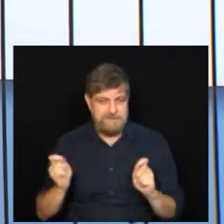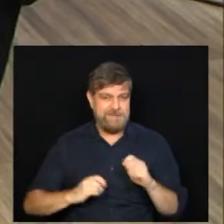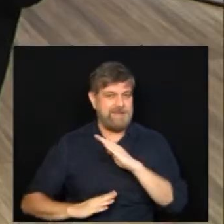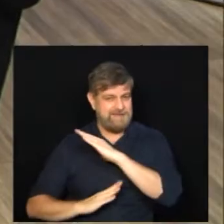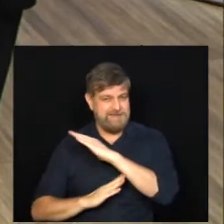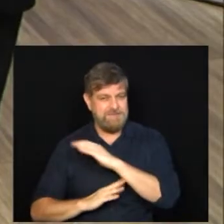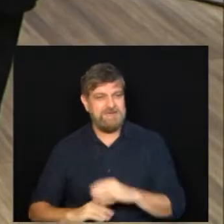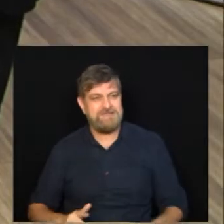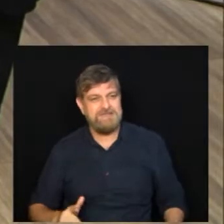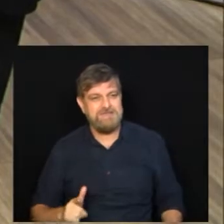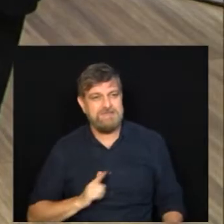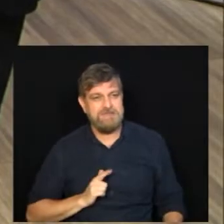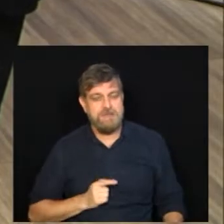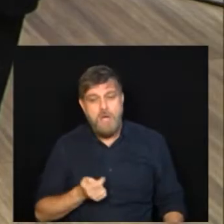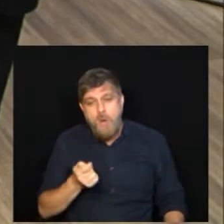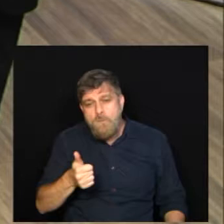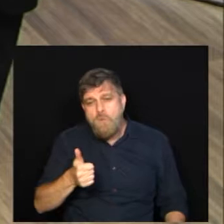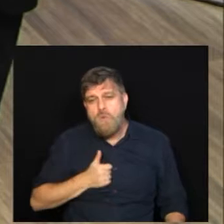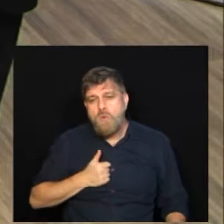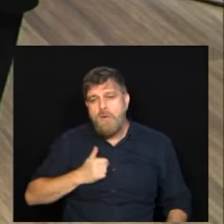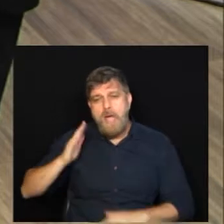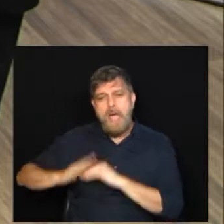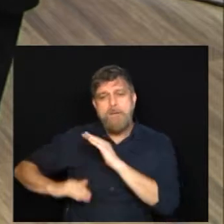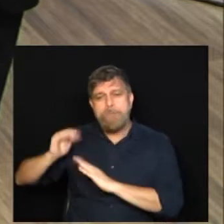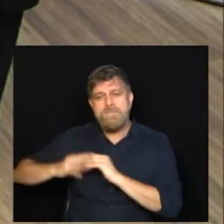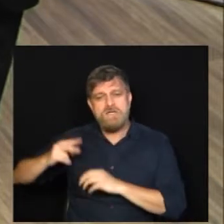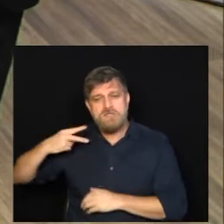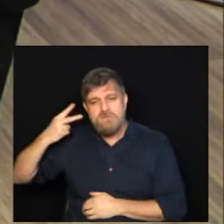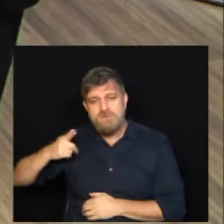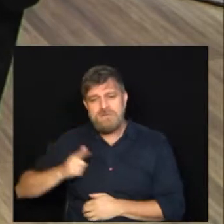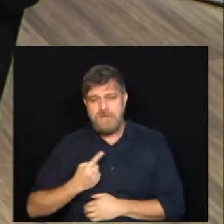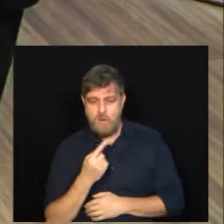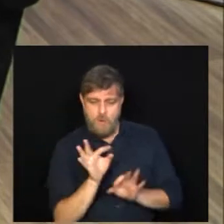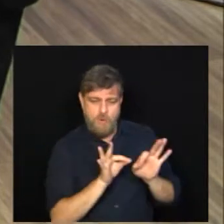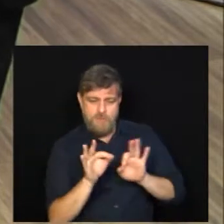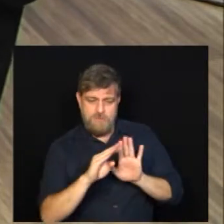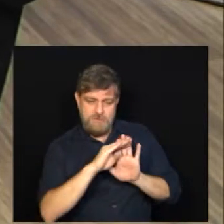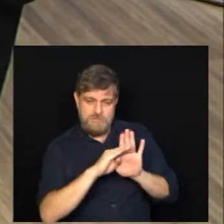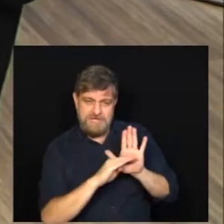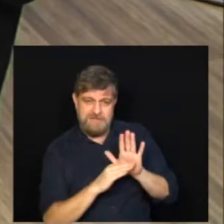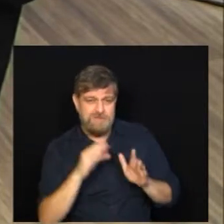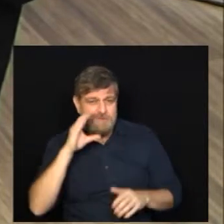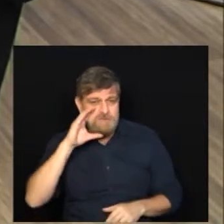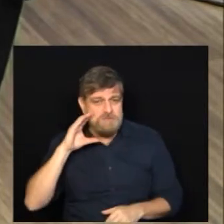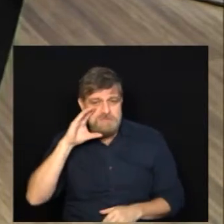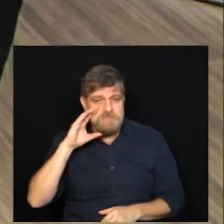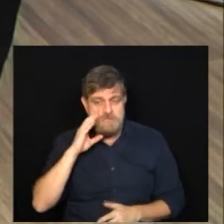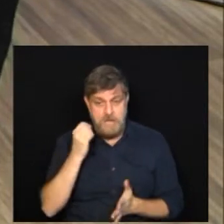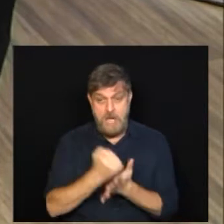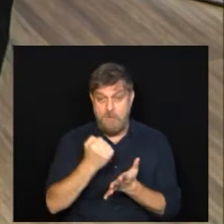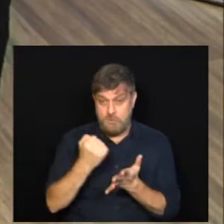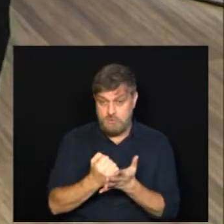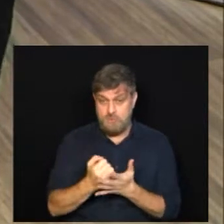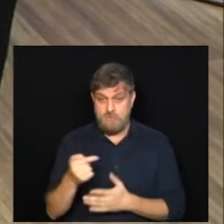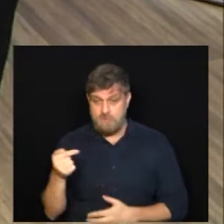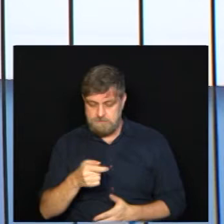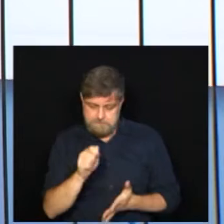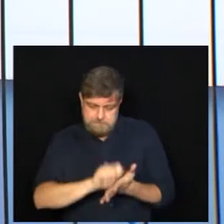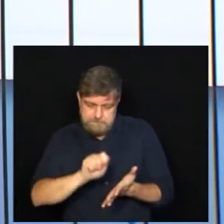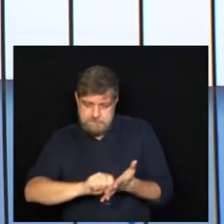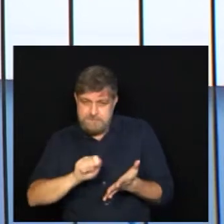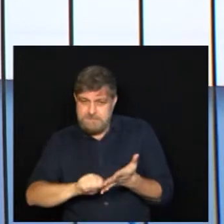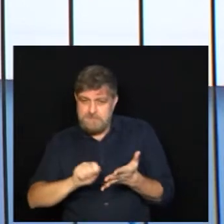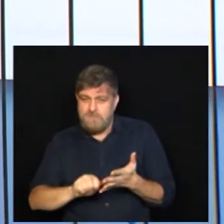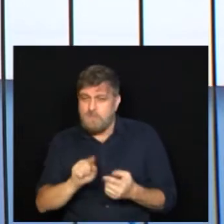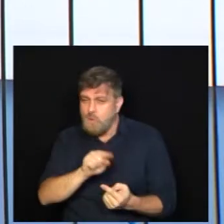campinas.sp.leg.br. Falando um pouquinho sobre a ação parlamentar, tem um projeto do vereador Luiz Cirilo, né? Ele protocolou um projeto que